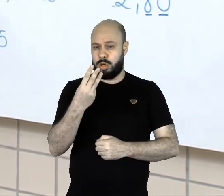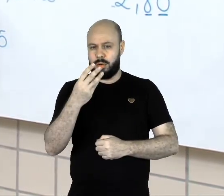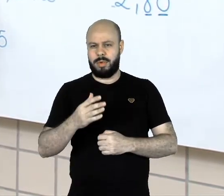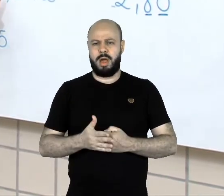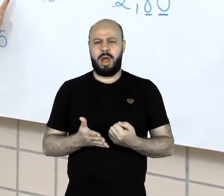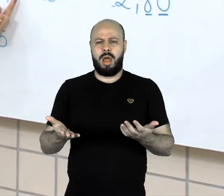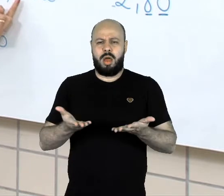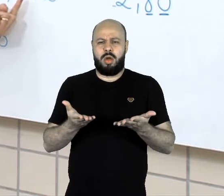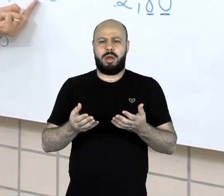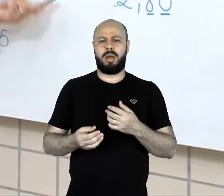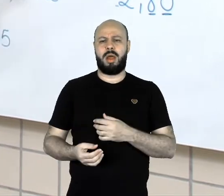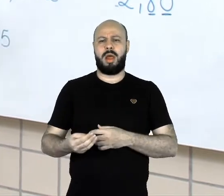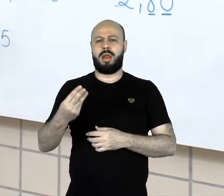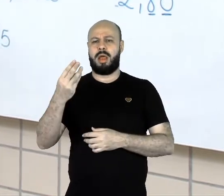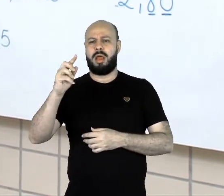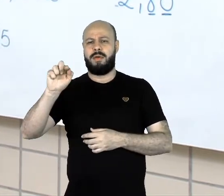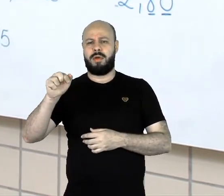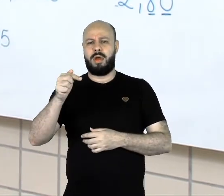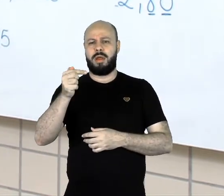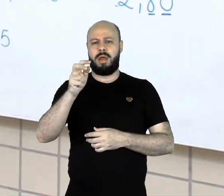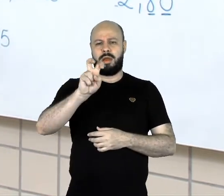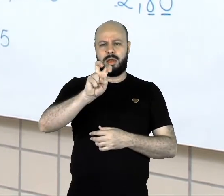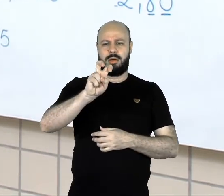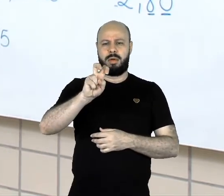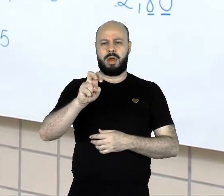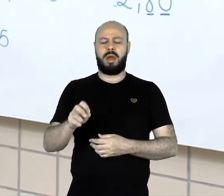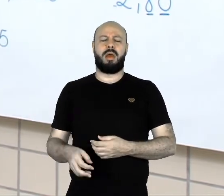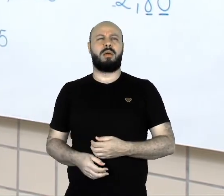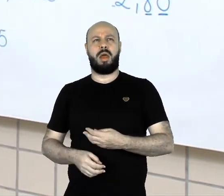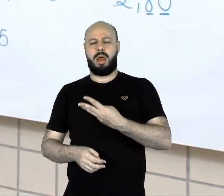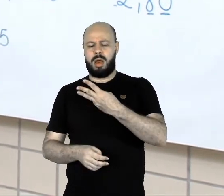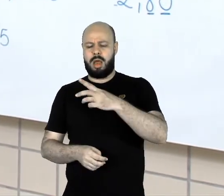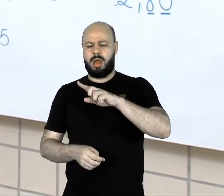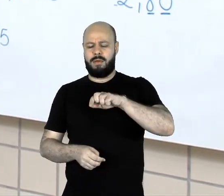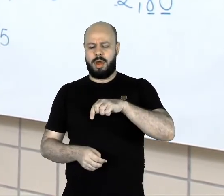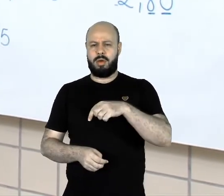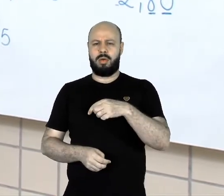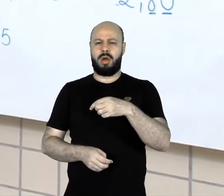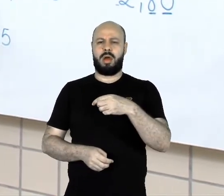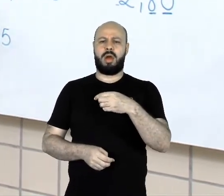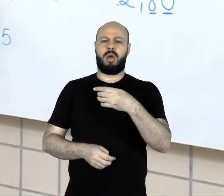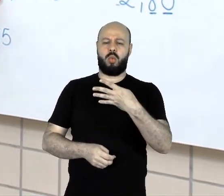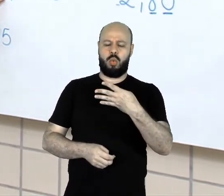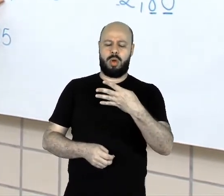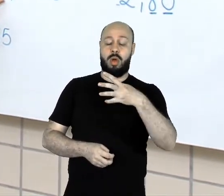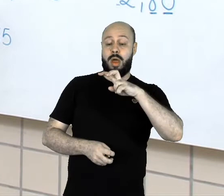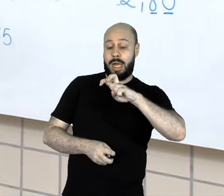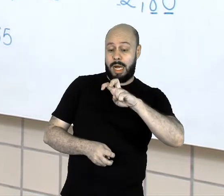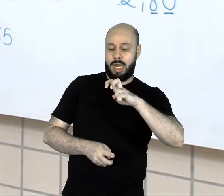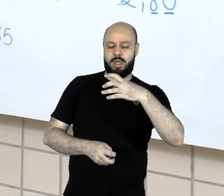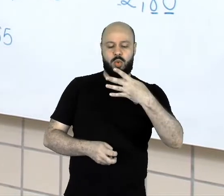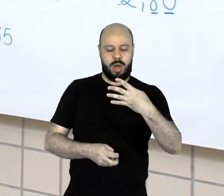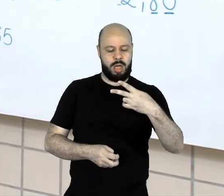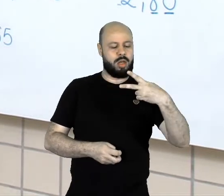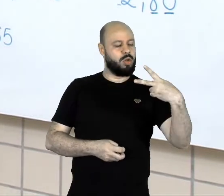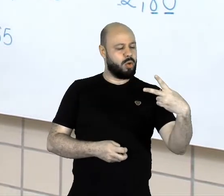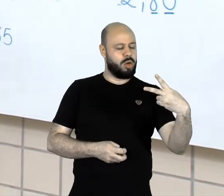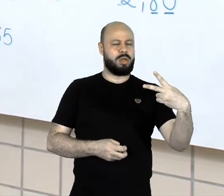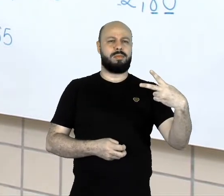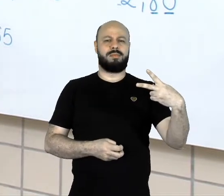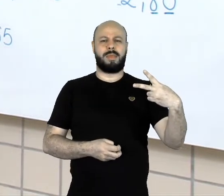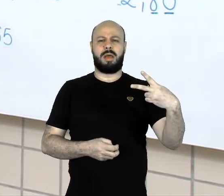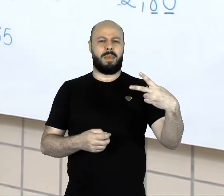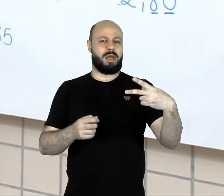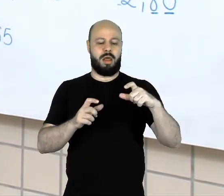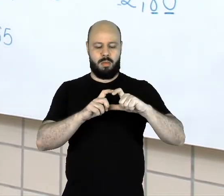3,75 e 3,542. Se você fosse olhar de cara, você ia dizer, ah, tá muito fácil, esse número aqui é maior.